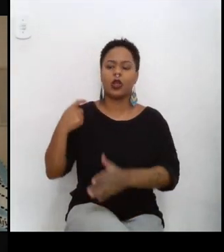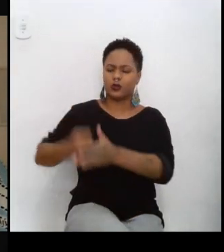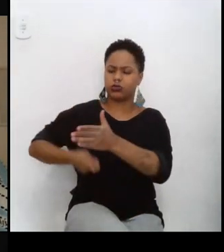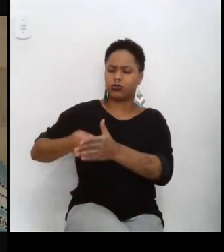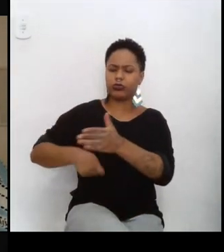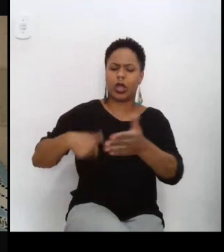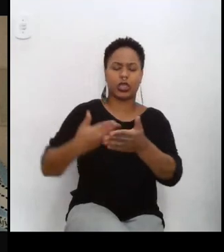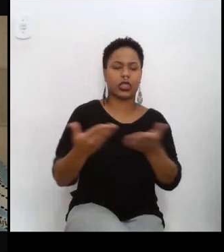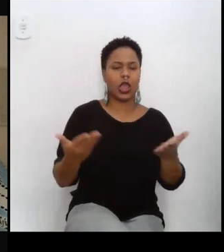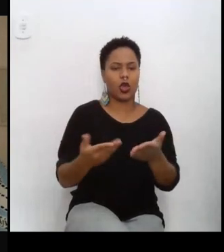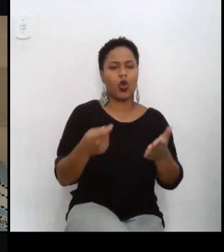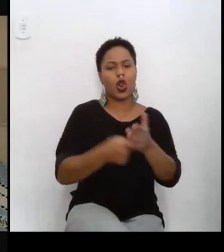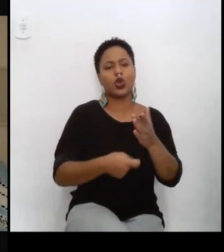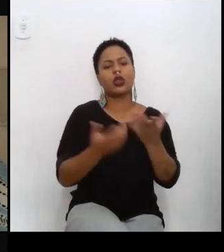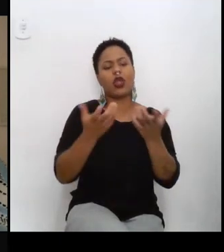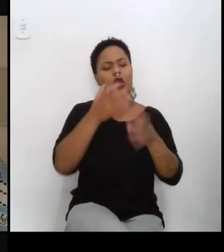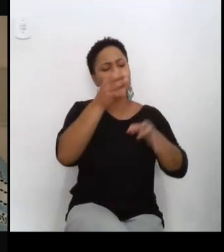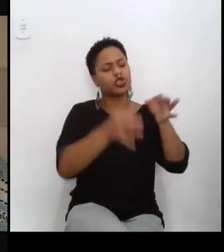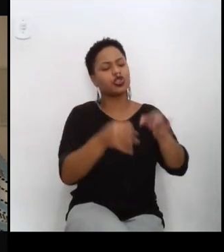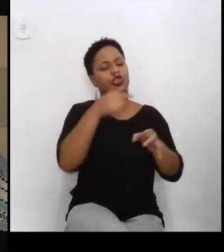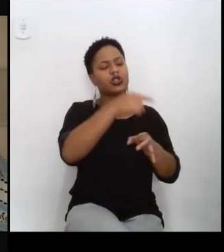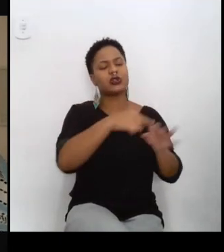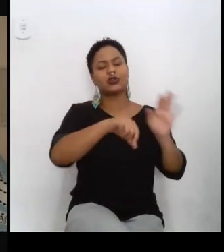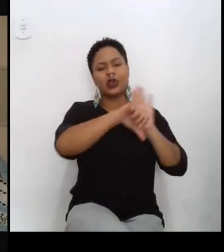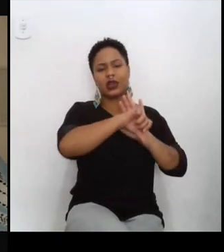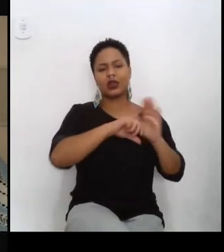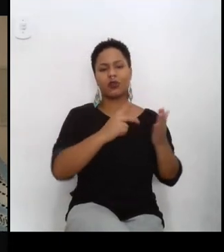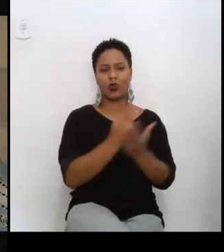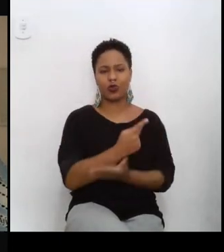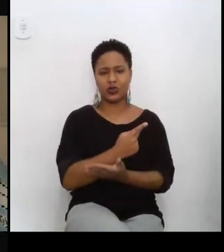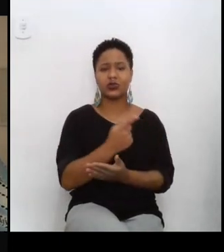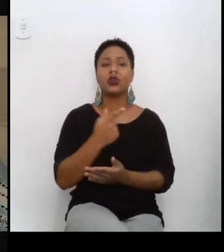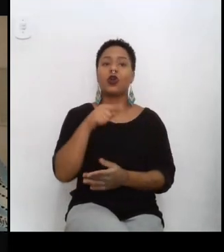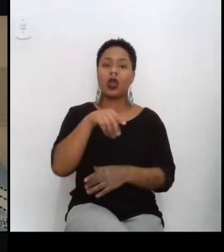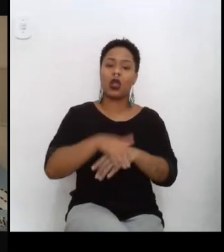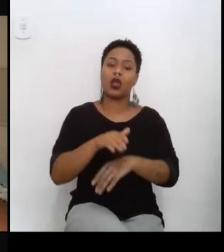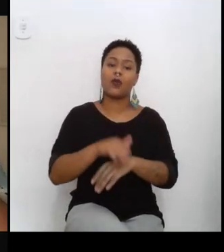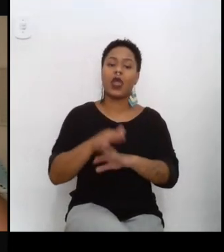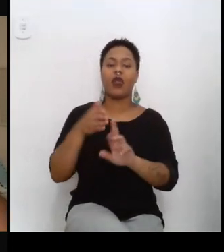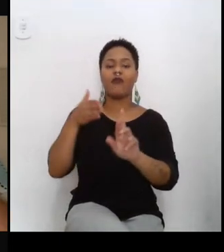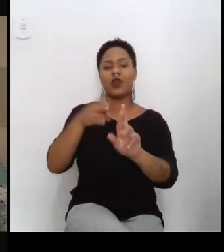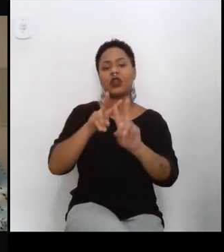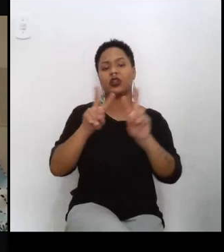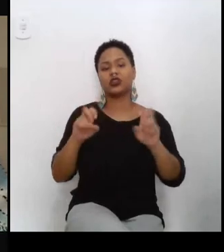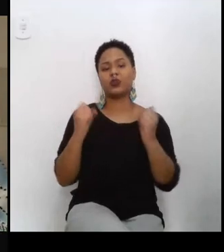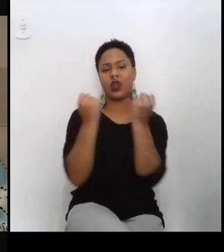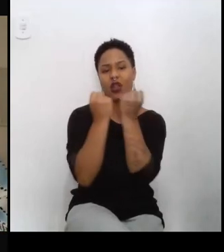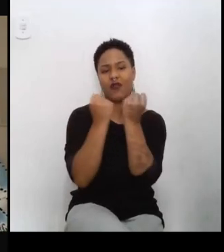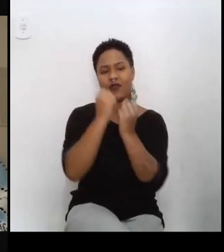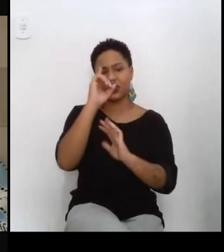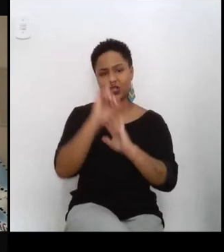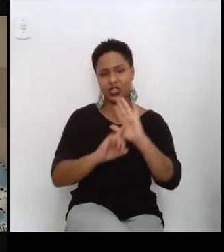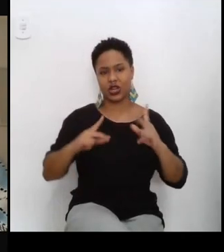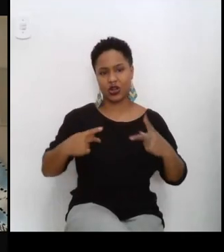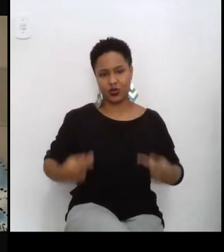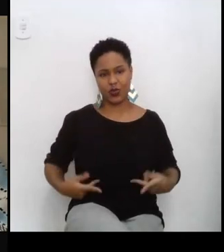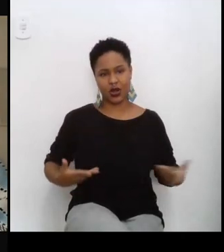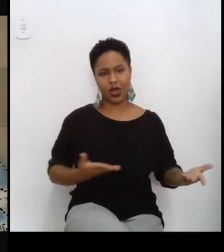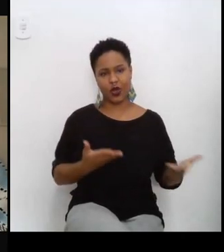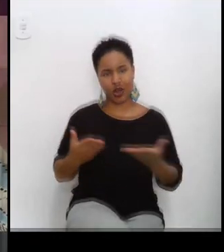crime Bárbaro tornando-se referência internacional a defesa dos Direitos Humanos é o passo a palavra a